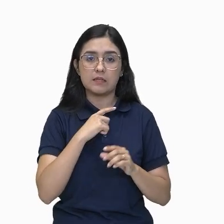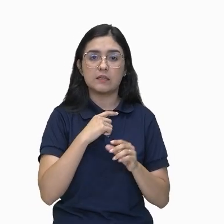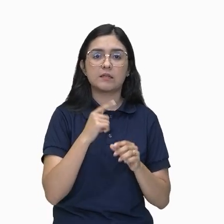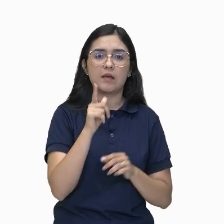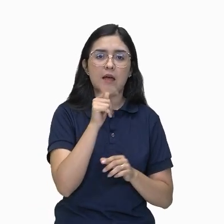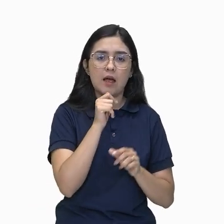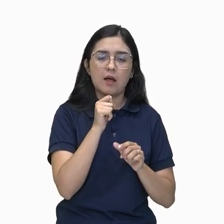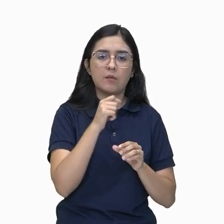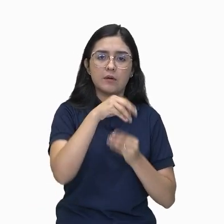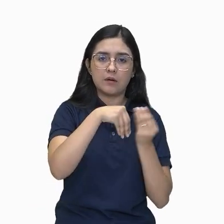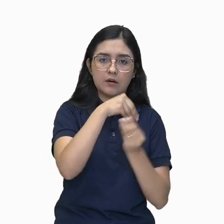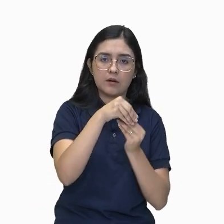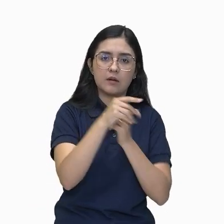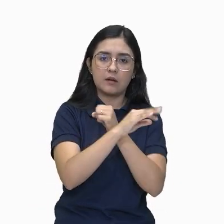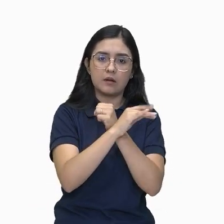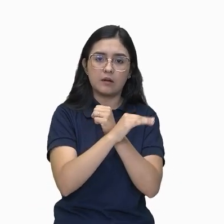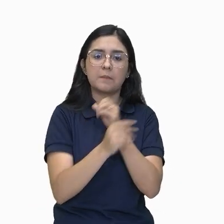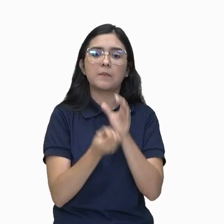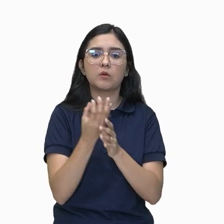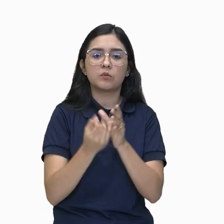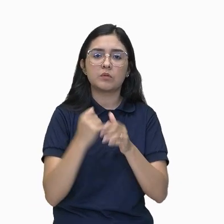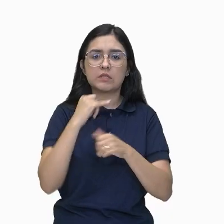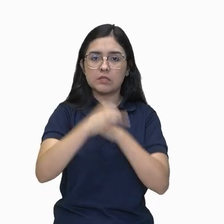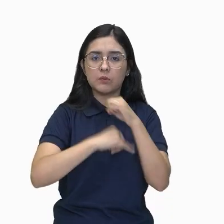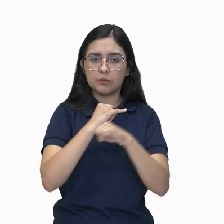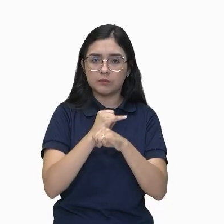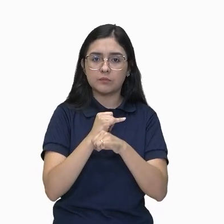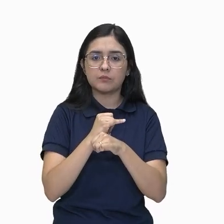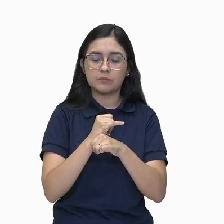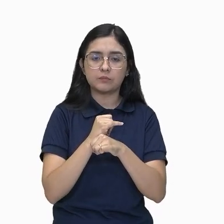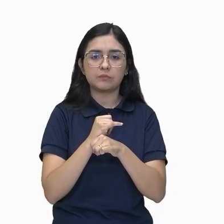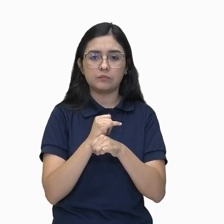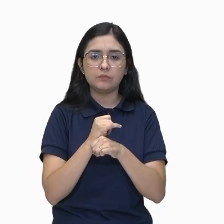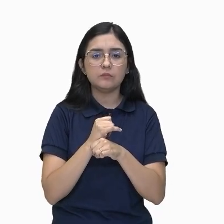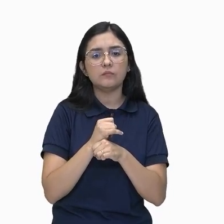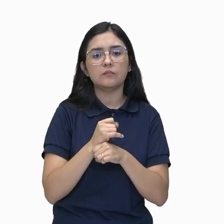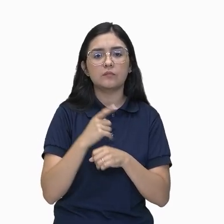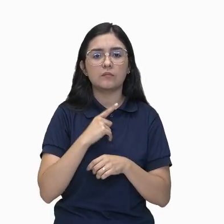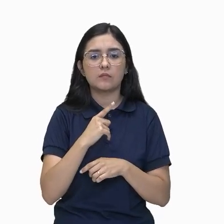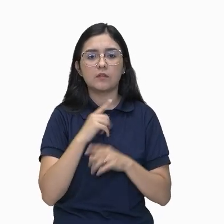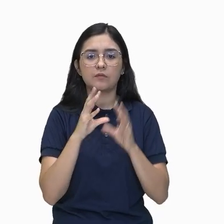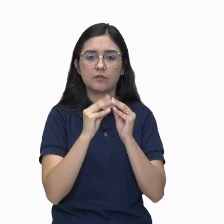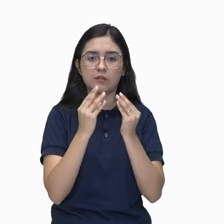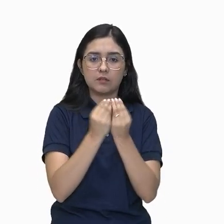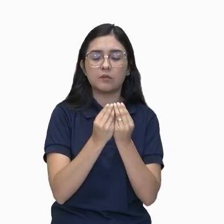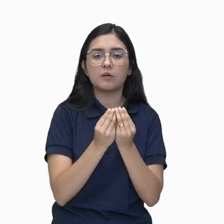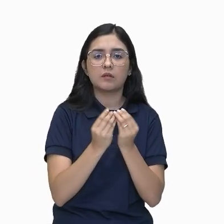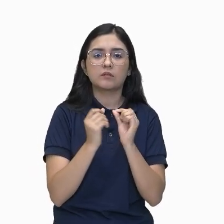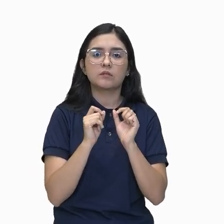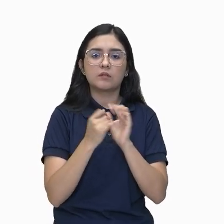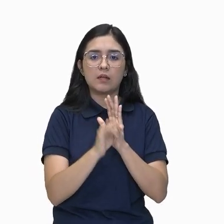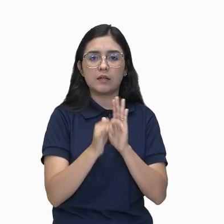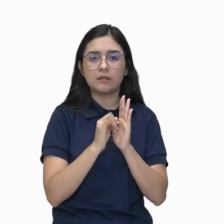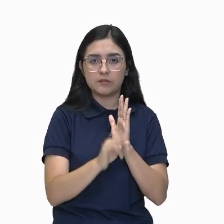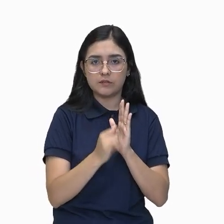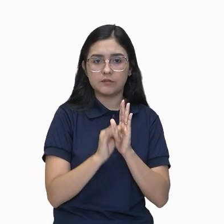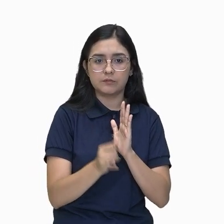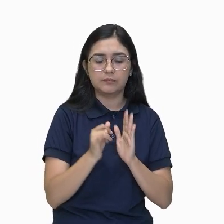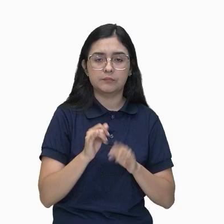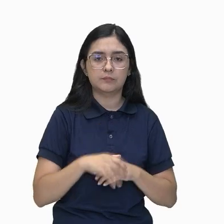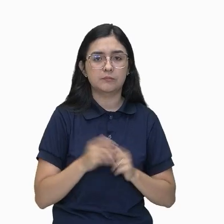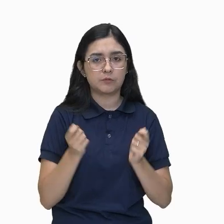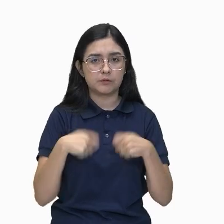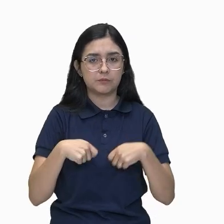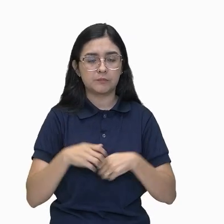ele produz íons e essa solução ela fica eletrolítica, ou seja, ela conduz corrente